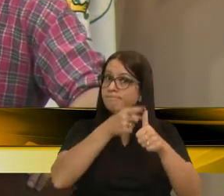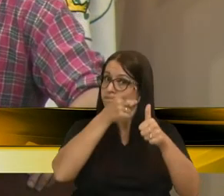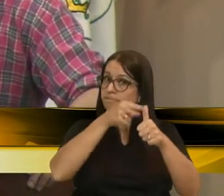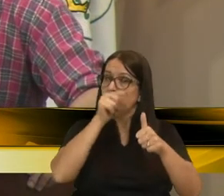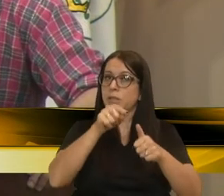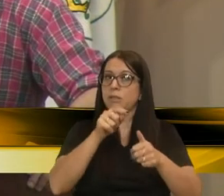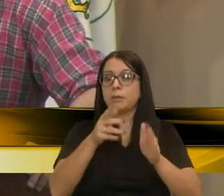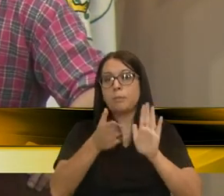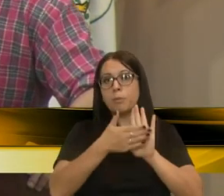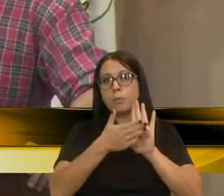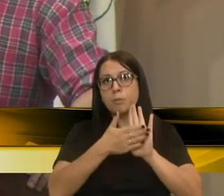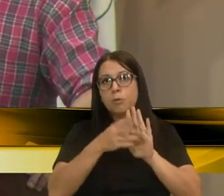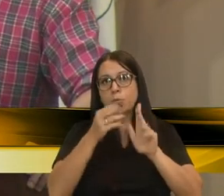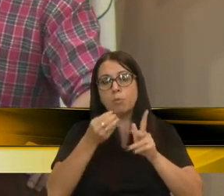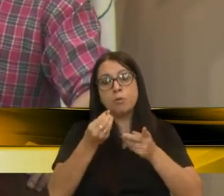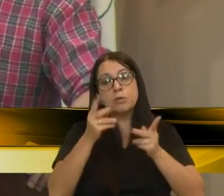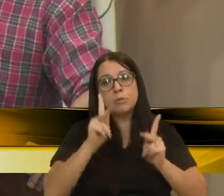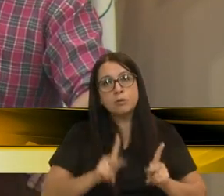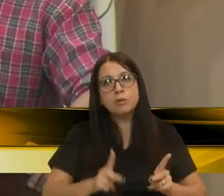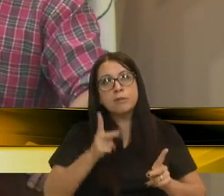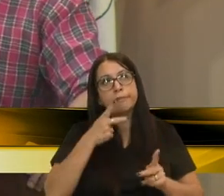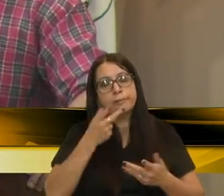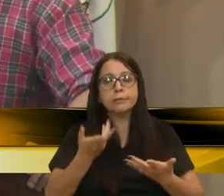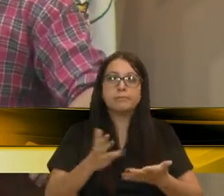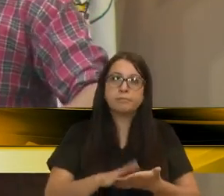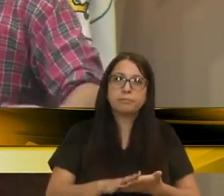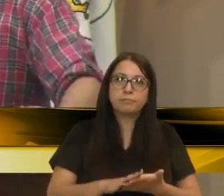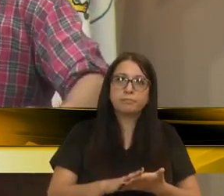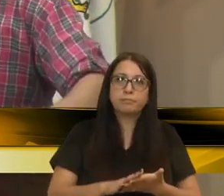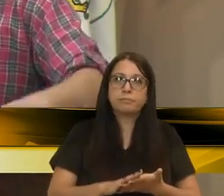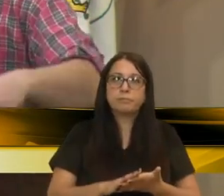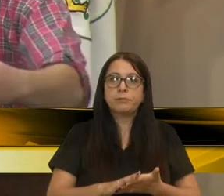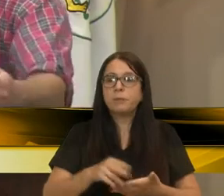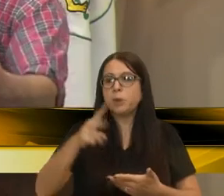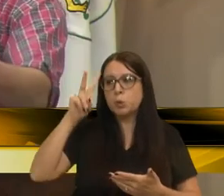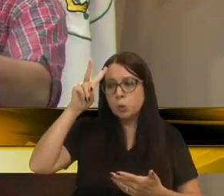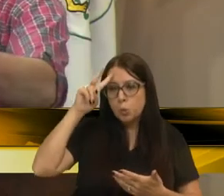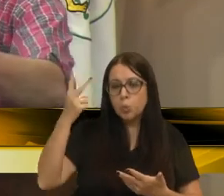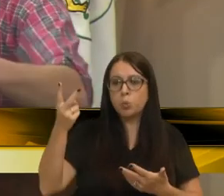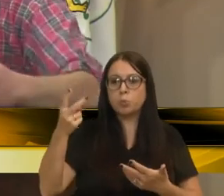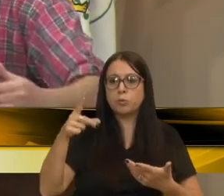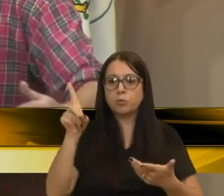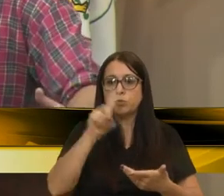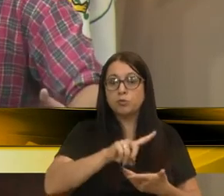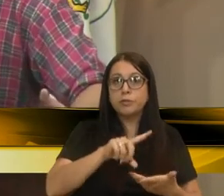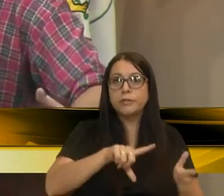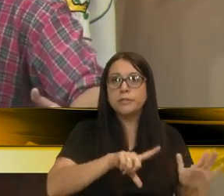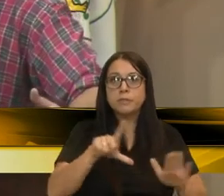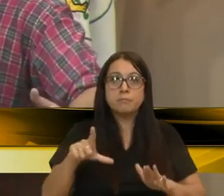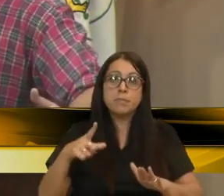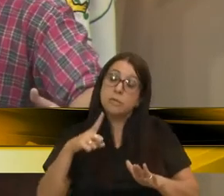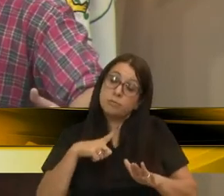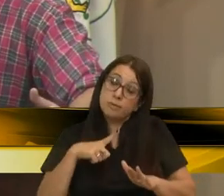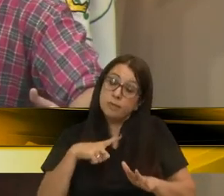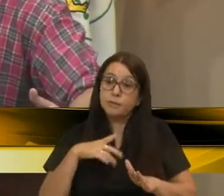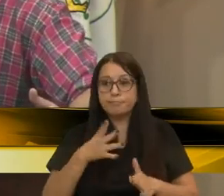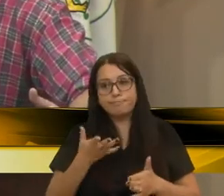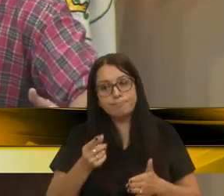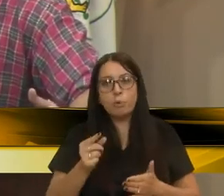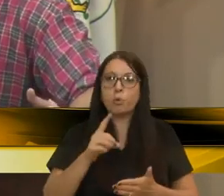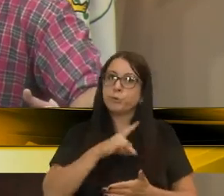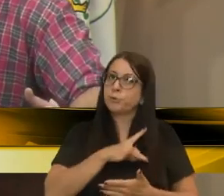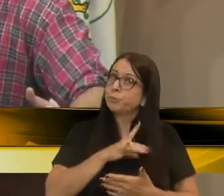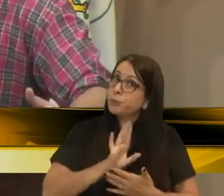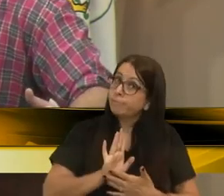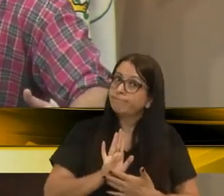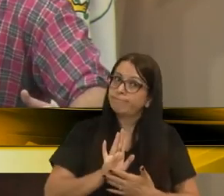gente propôs. Muitas pessoas também falam na questão de colocar numa segunda-feira, num dia de semana. Eu tenho um pouco de receio quanto a isso,